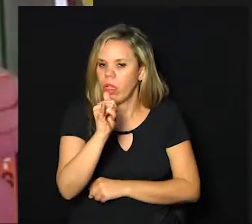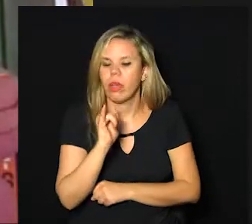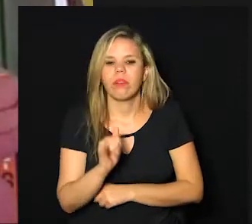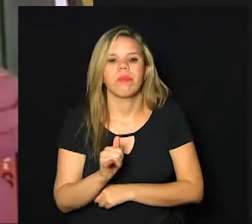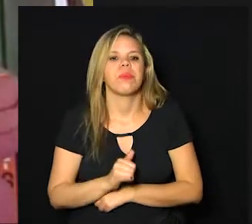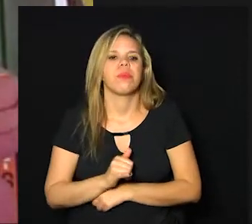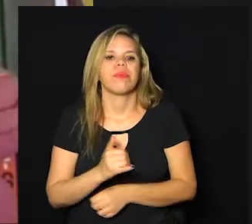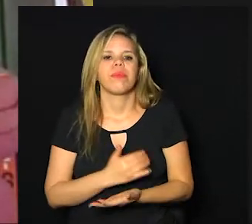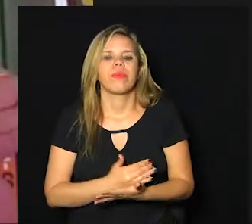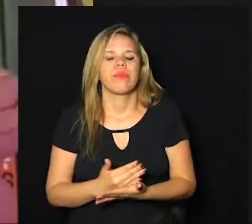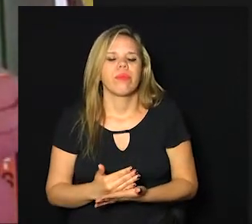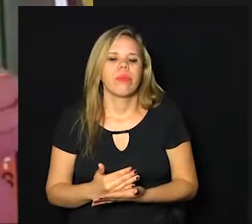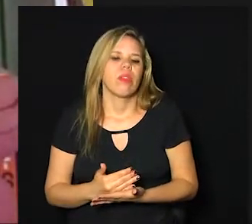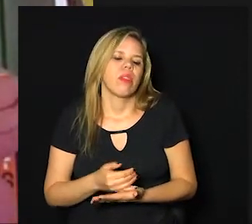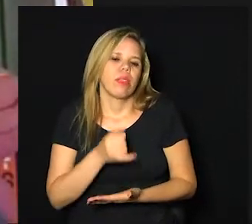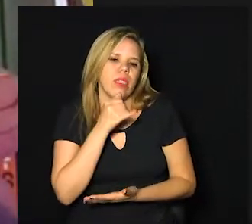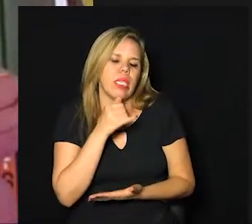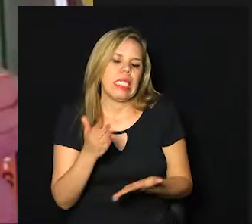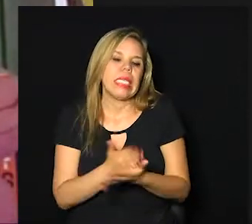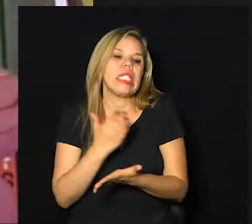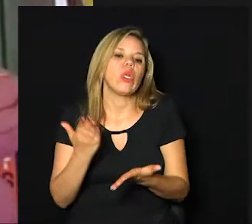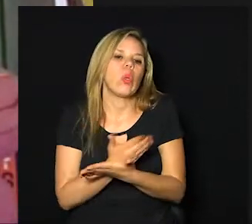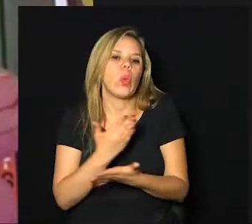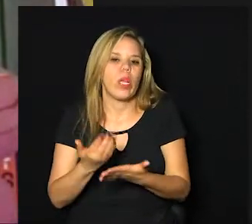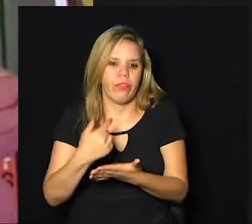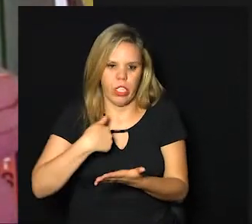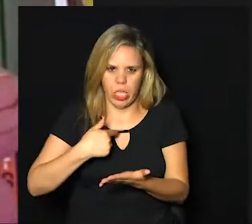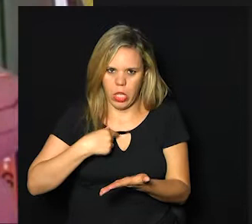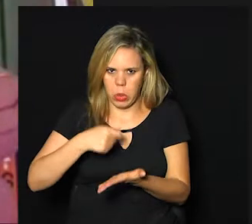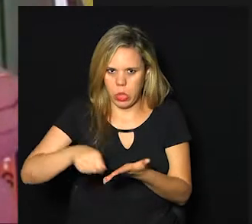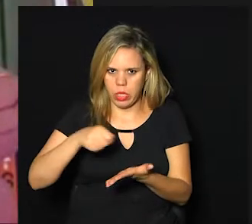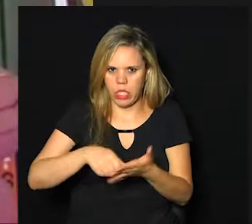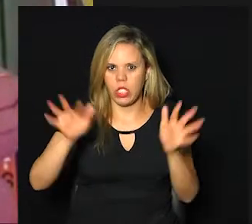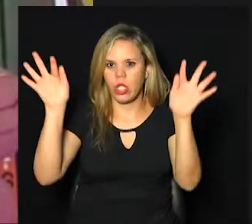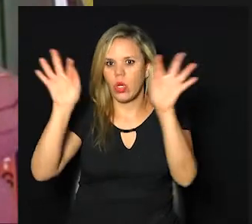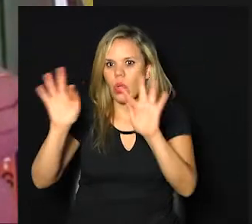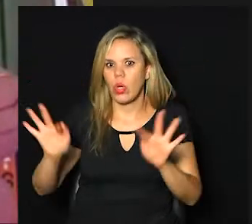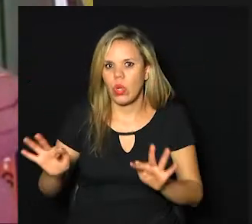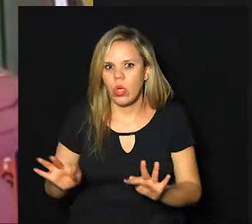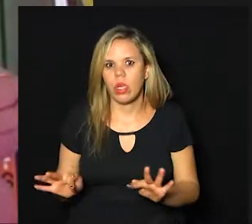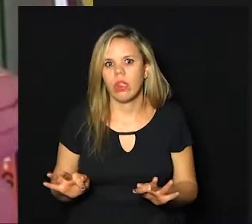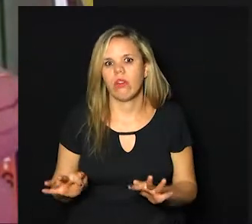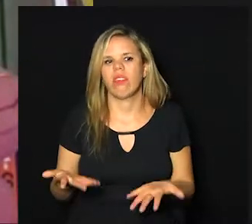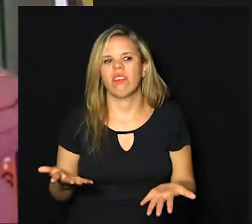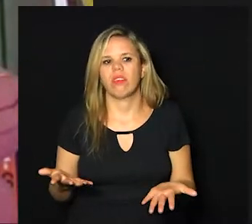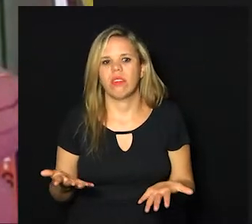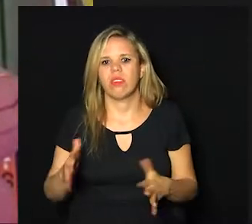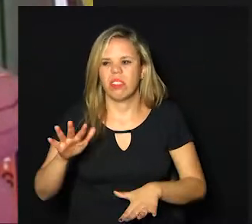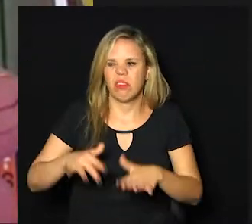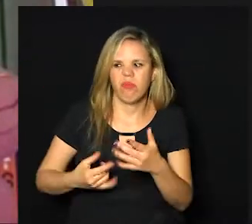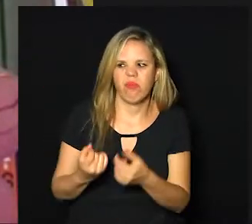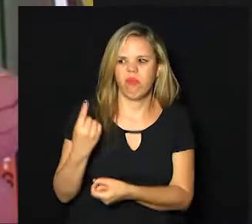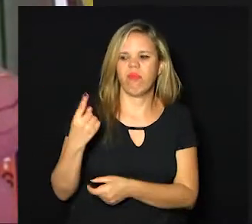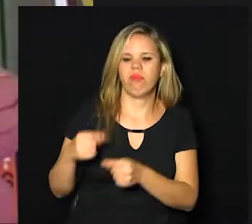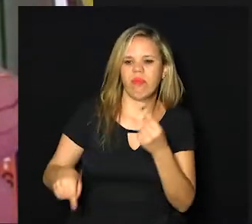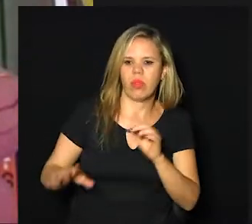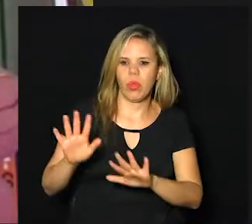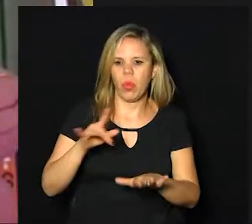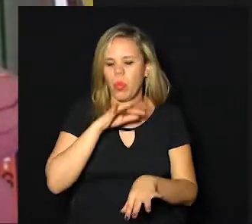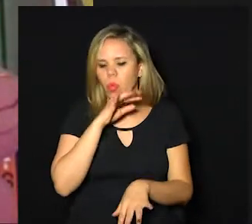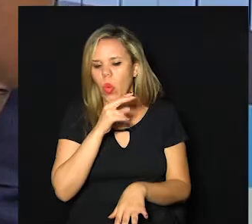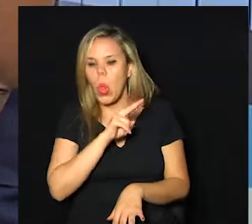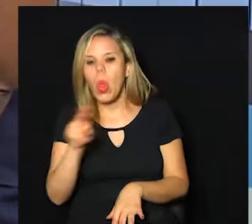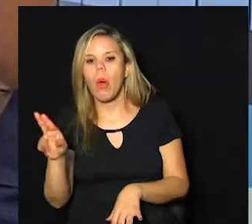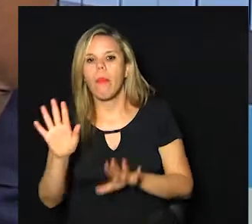recente. Começa a questão do livro que eu estou escrevendo, da felicidade, né? Felicidade tóxica. Parece ruim o nome,